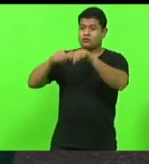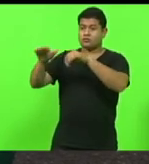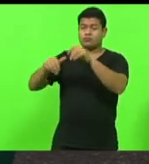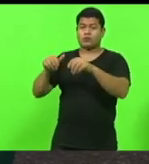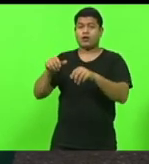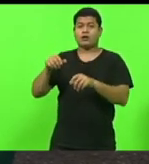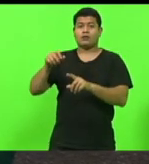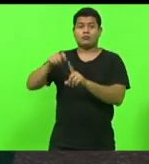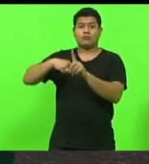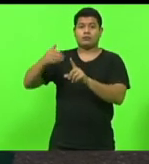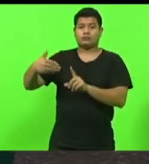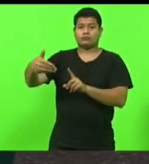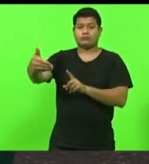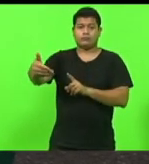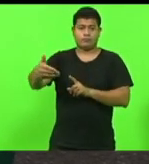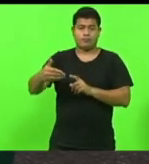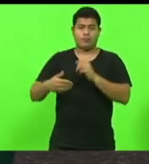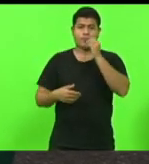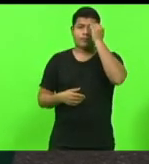meses 300...